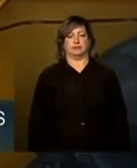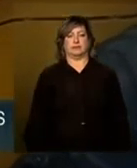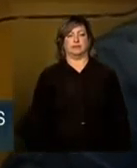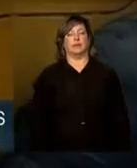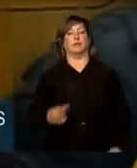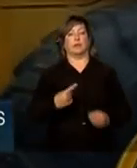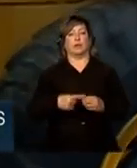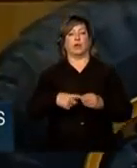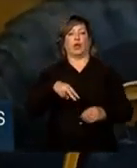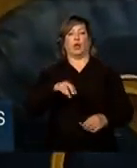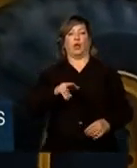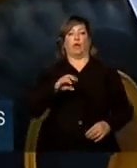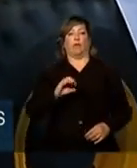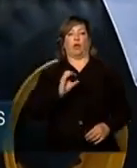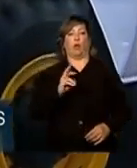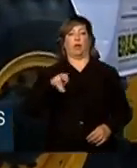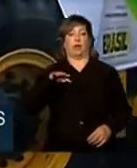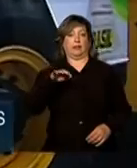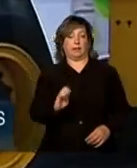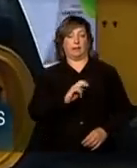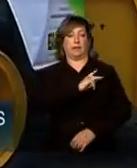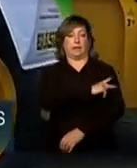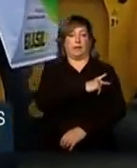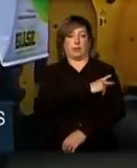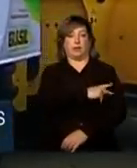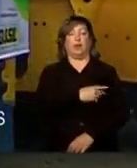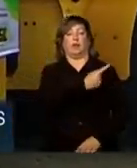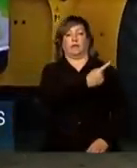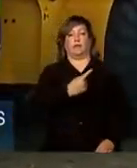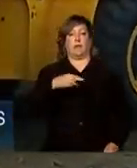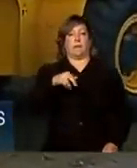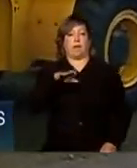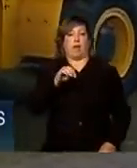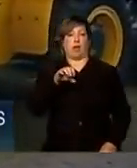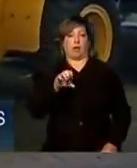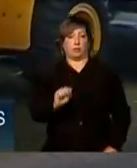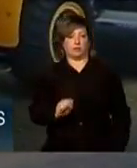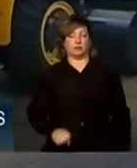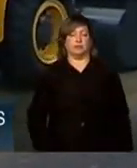Novo Oriente do Piauí, Marcos Vinícius Cunha Dias;